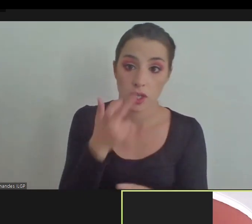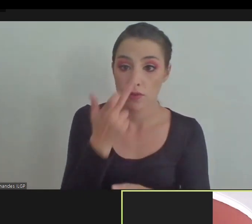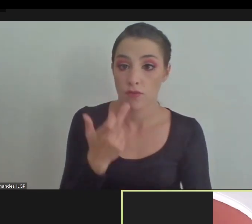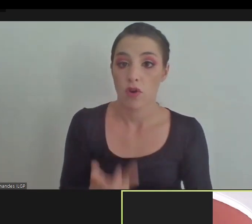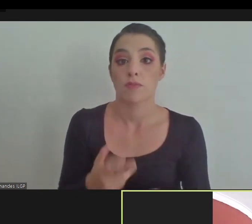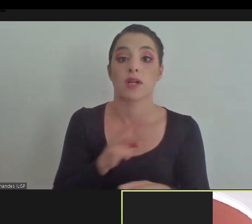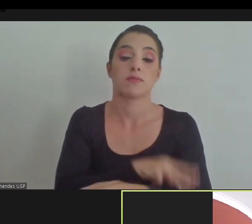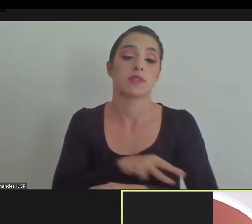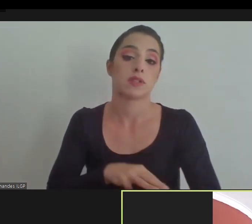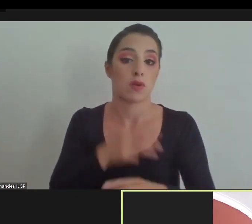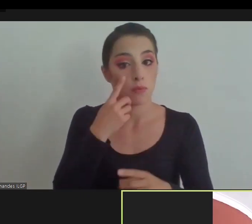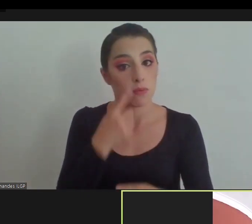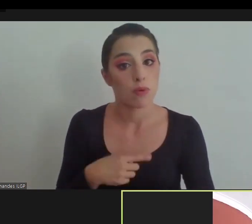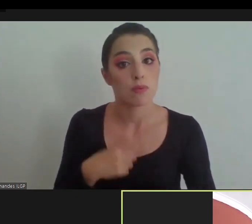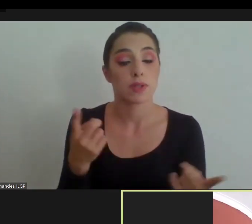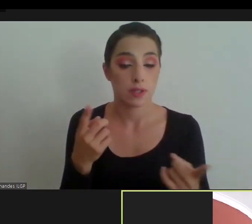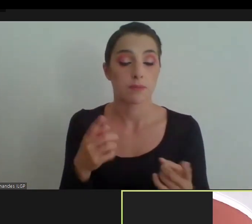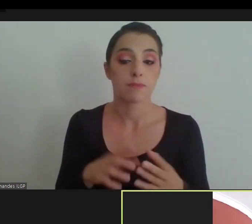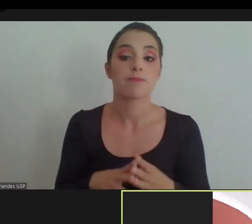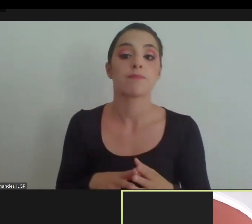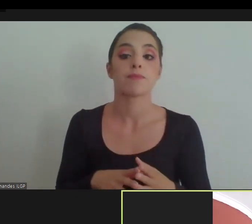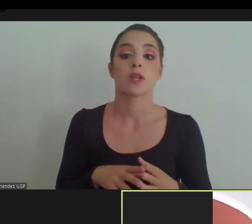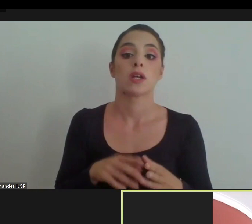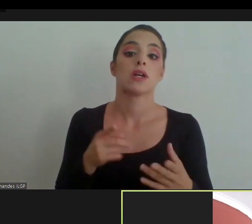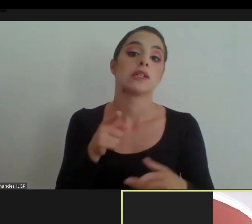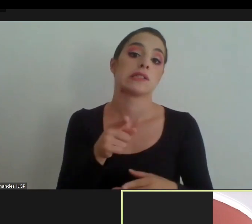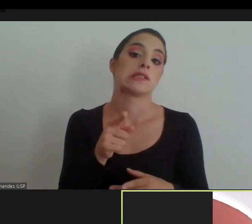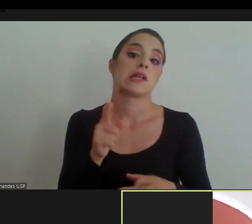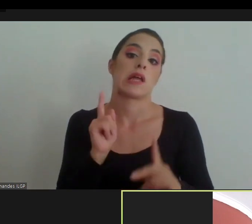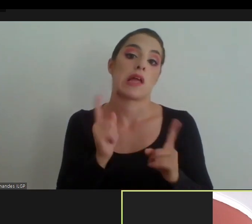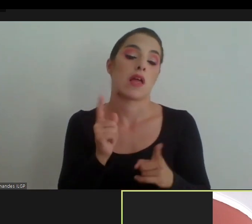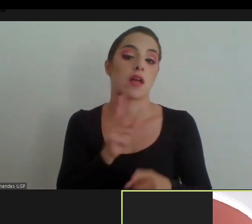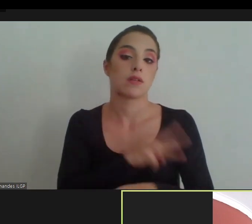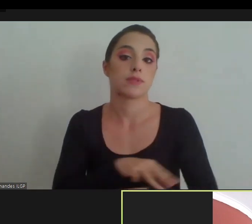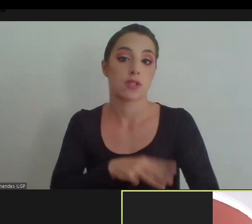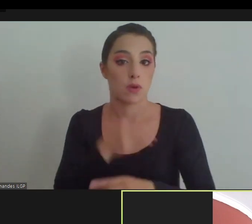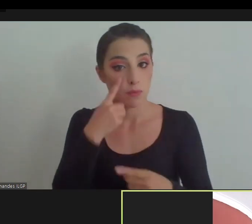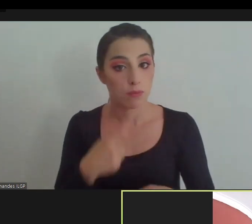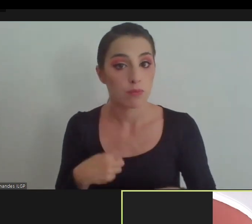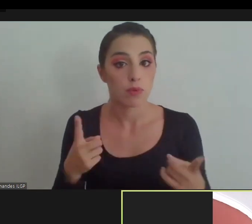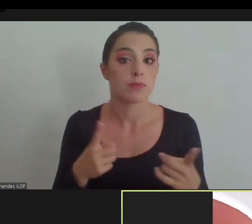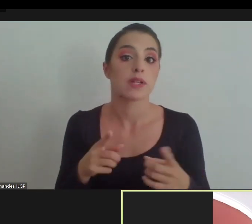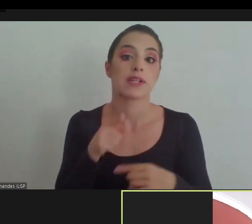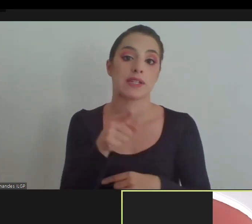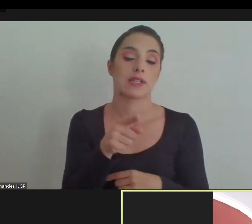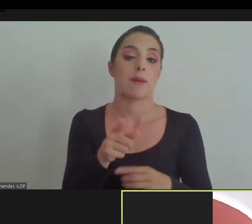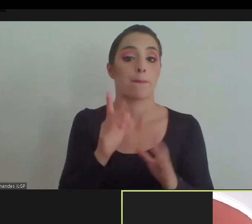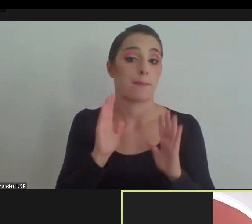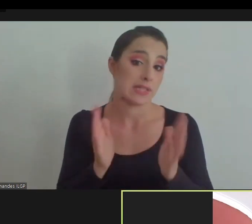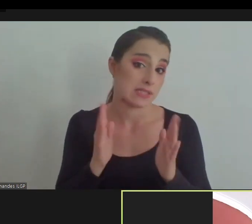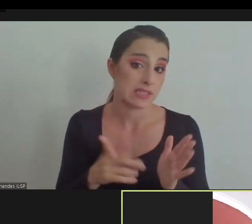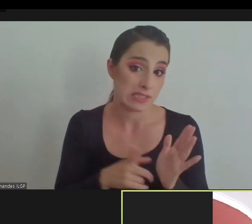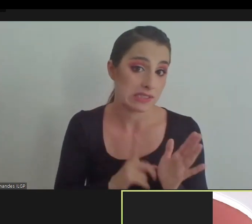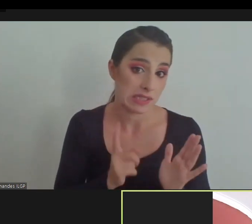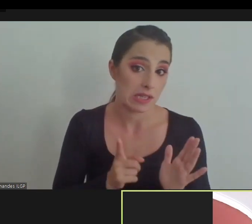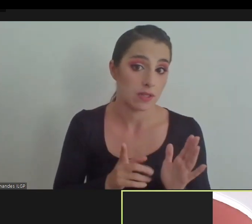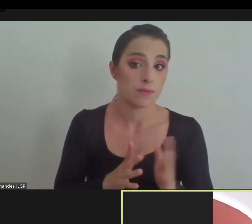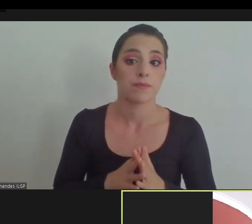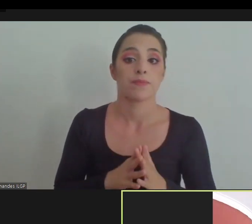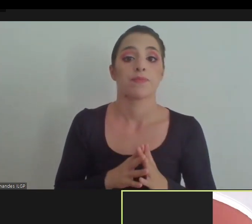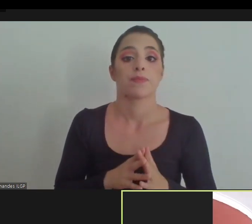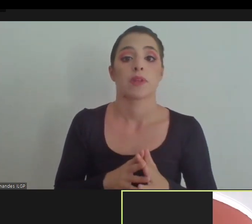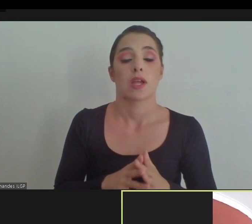pública santomense. No fundo, é a administração pública que São Tomé e Príncipe precisa.